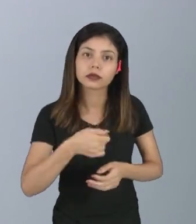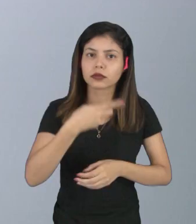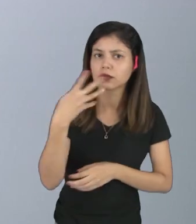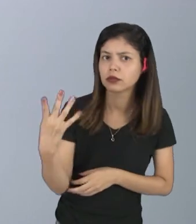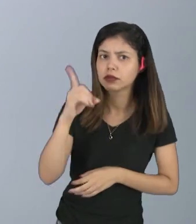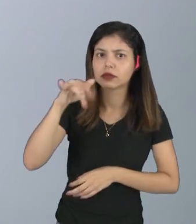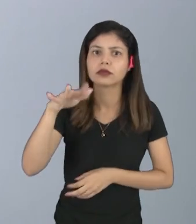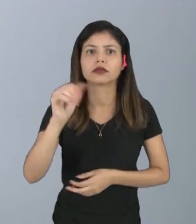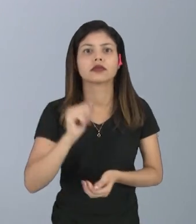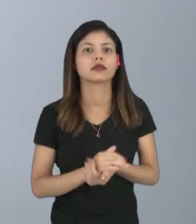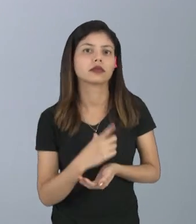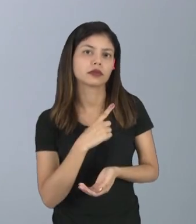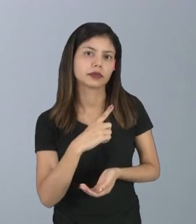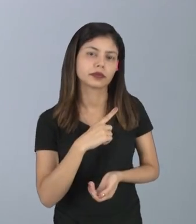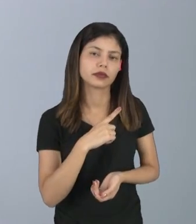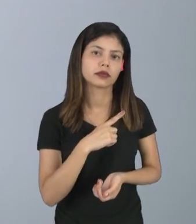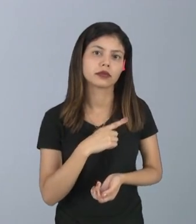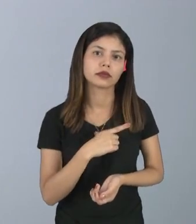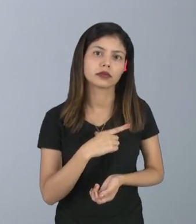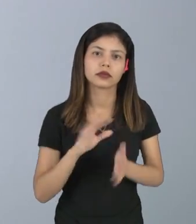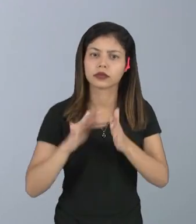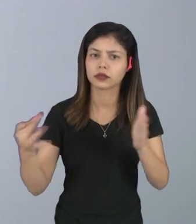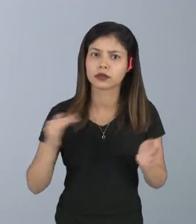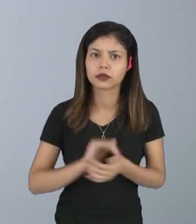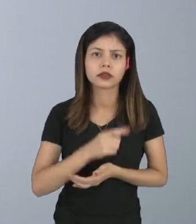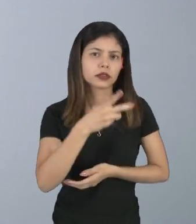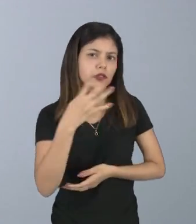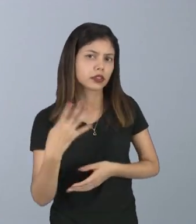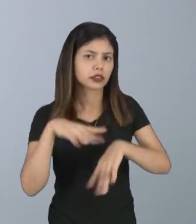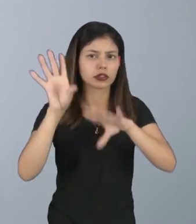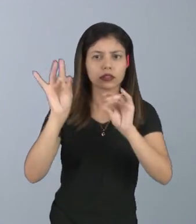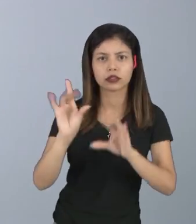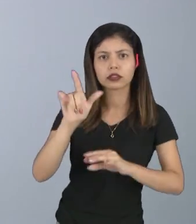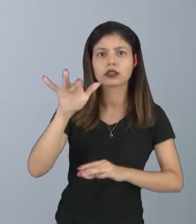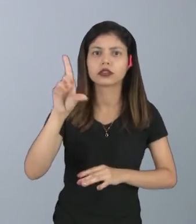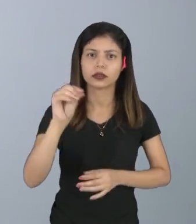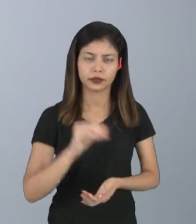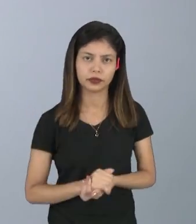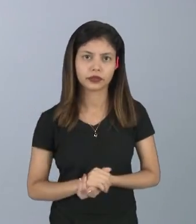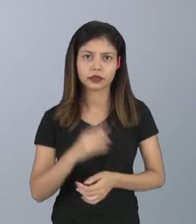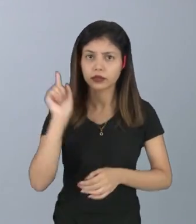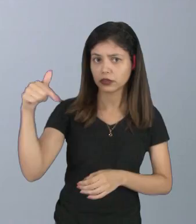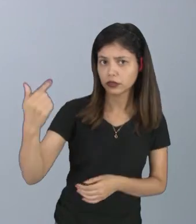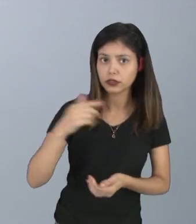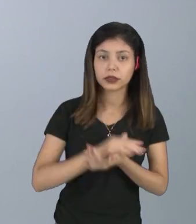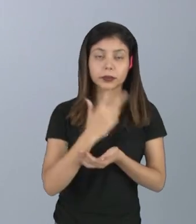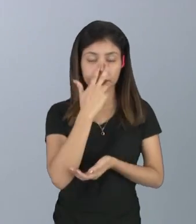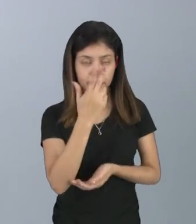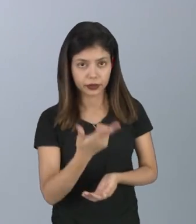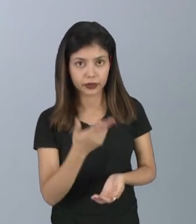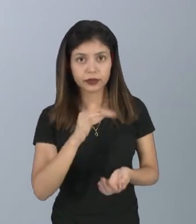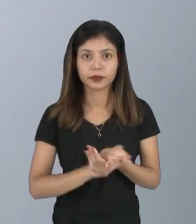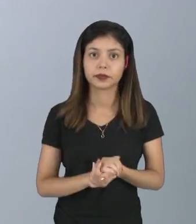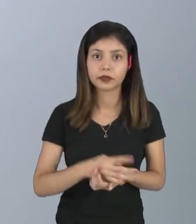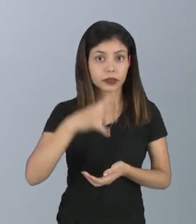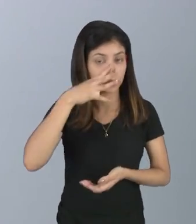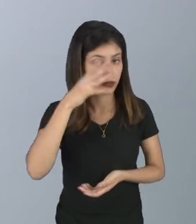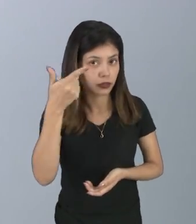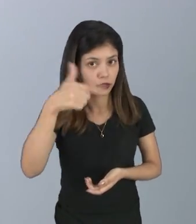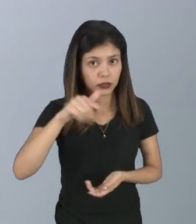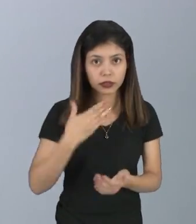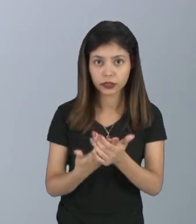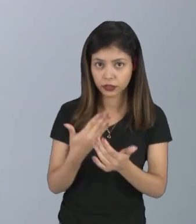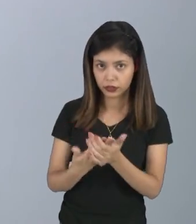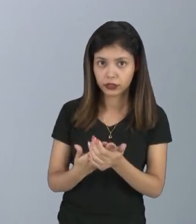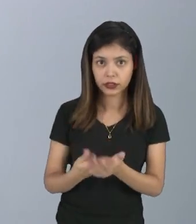quantas diagonais um polígono vai ter em função da quantidade de lados. Depois compareça na plataforma Eduque, assista novamente